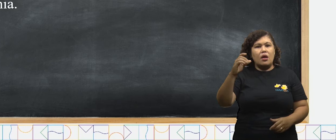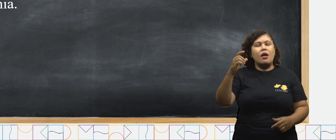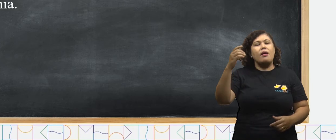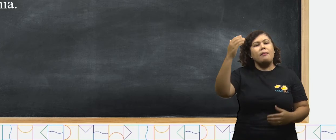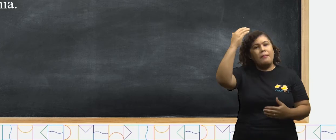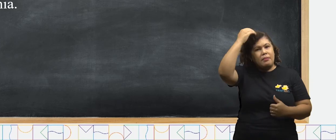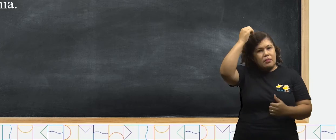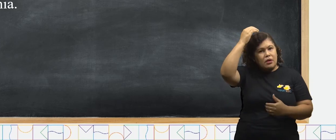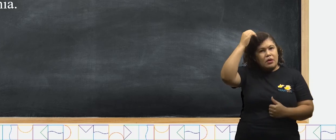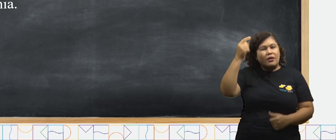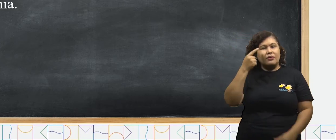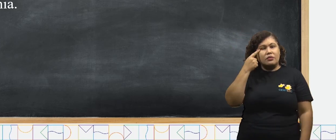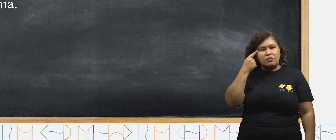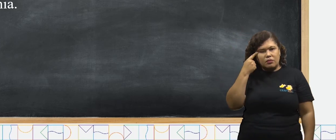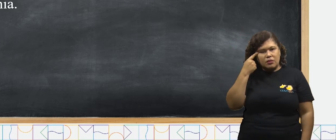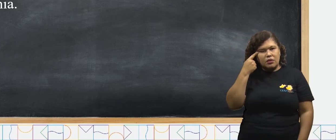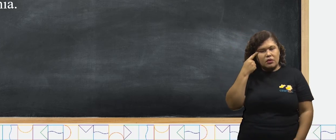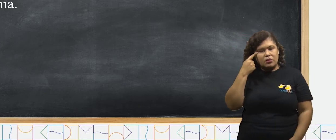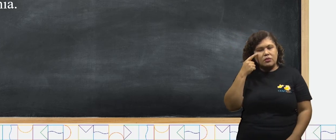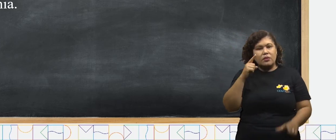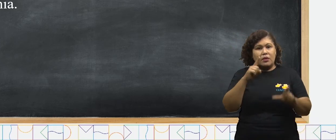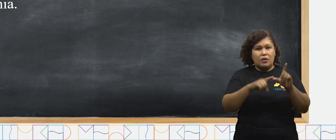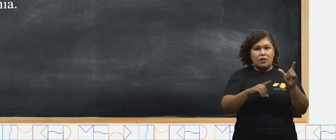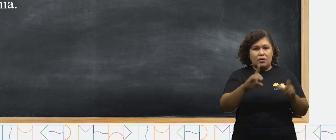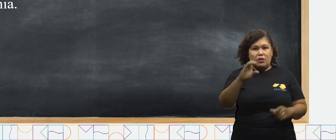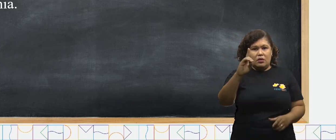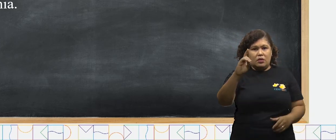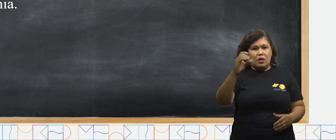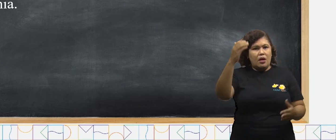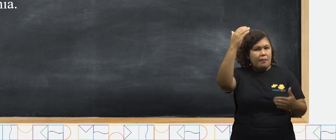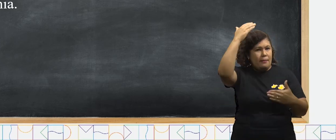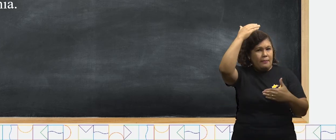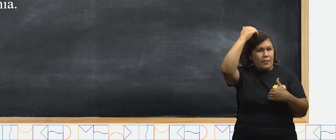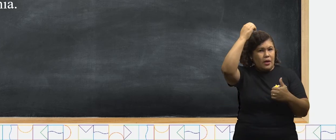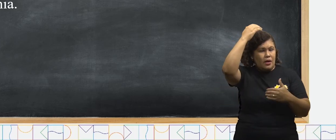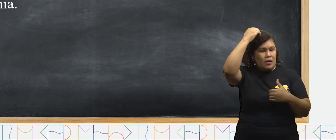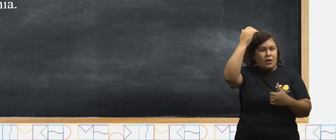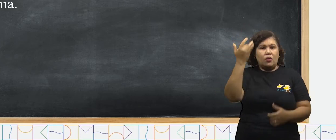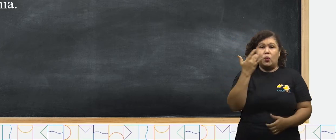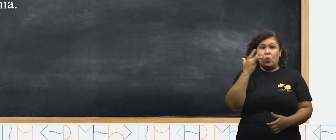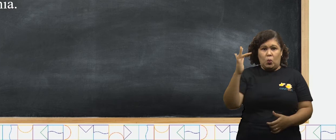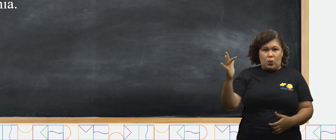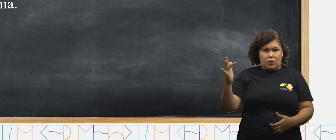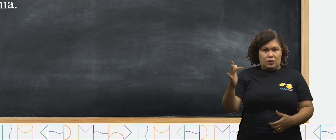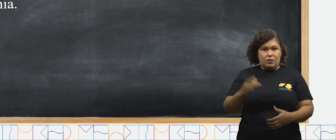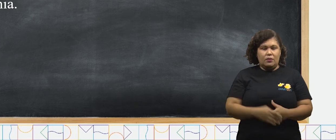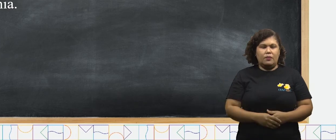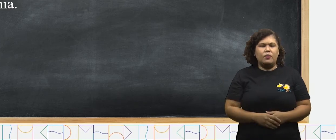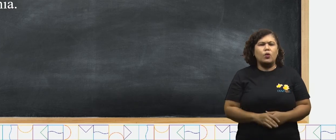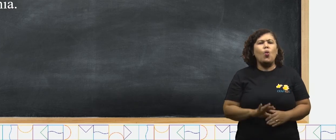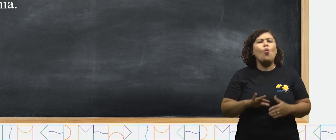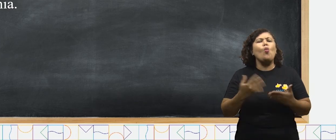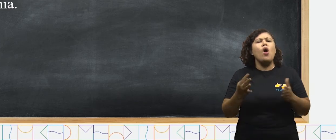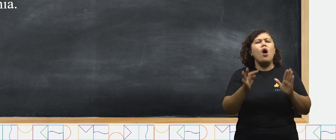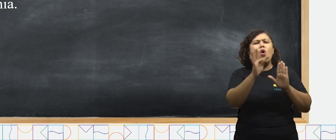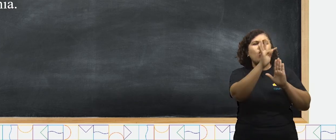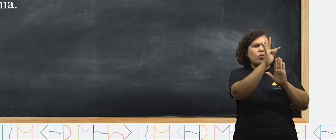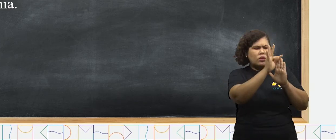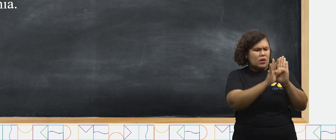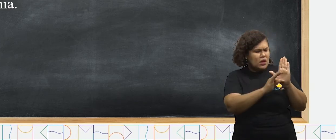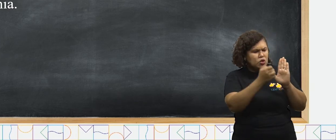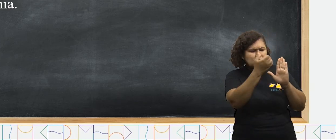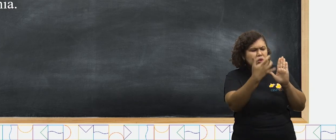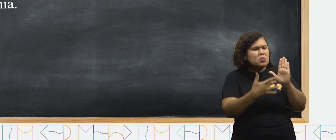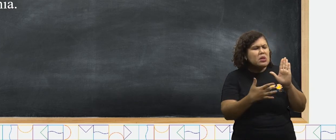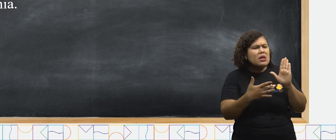macaco japonês. Ou é a resposta da letra D, macaco dourado. Sobre qual animal